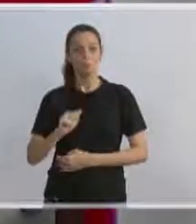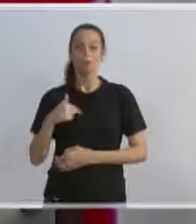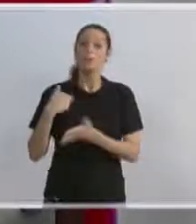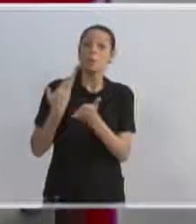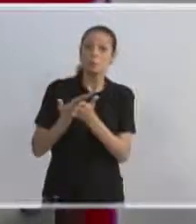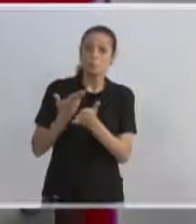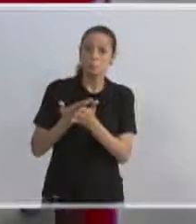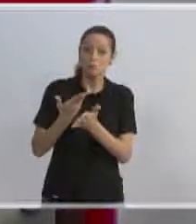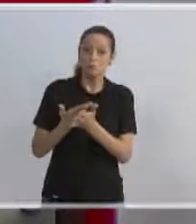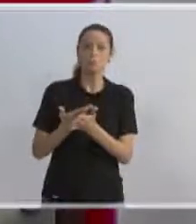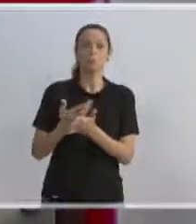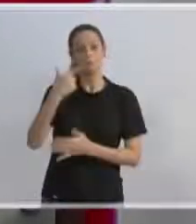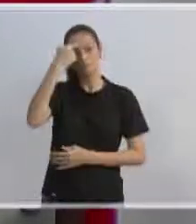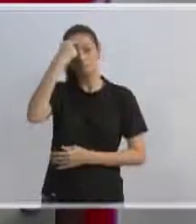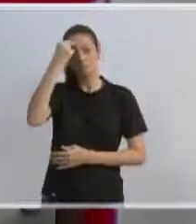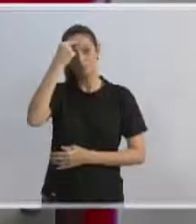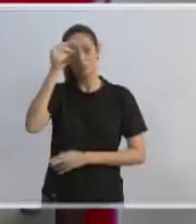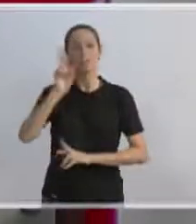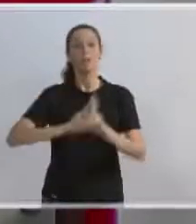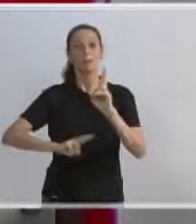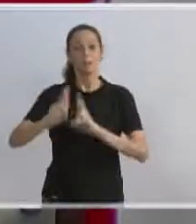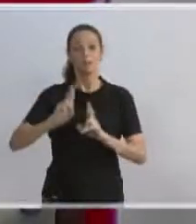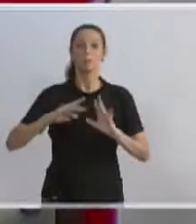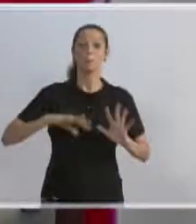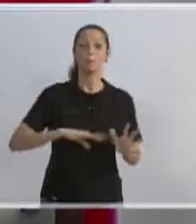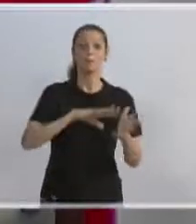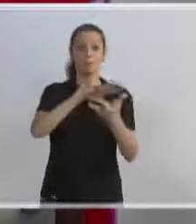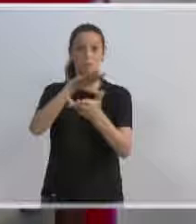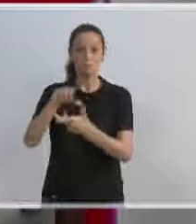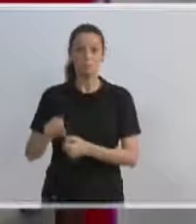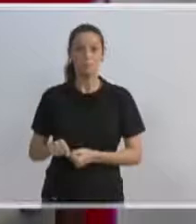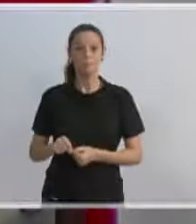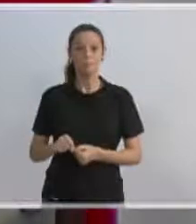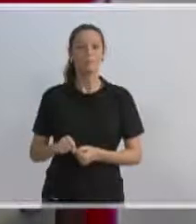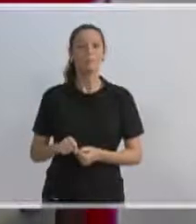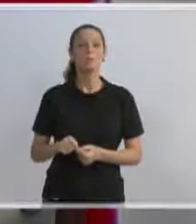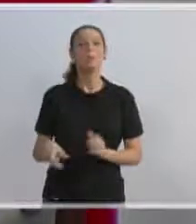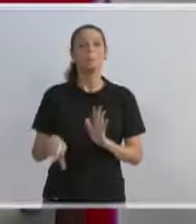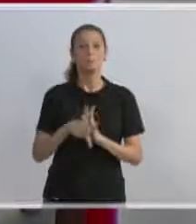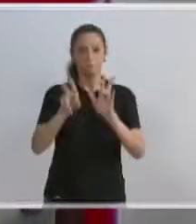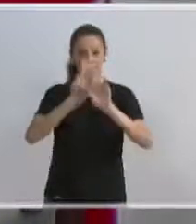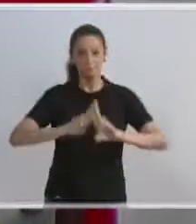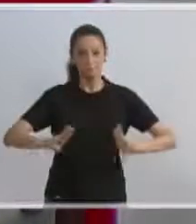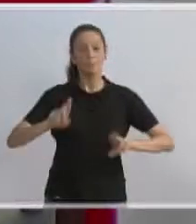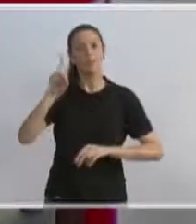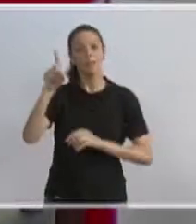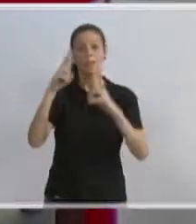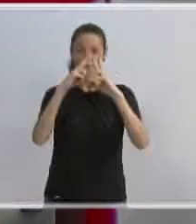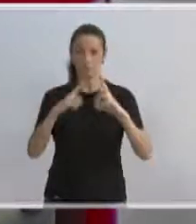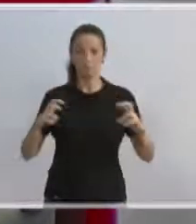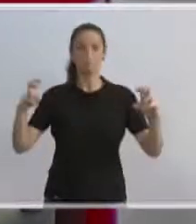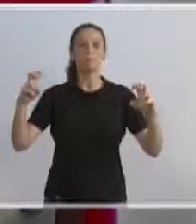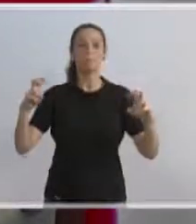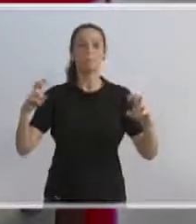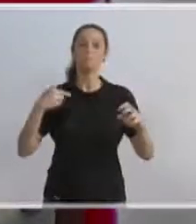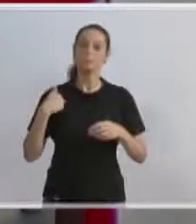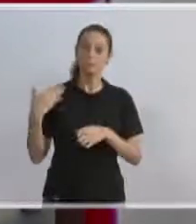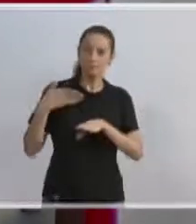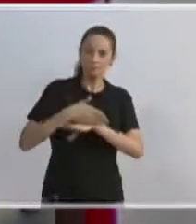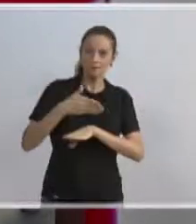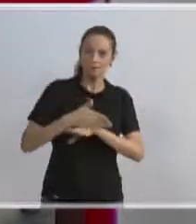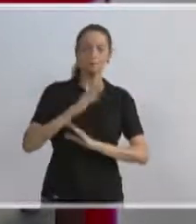participar do encontro sulbrasileiro de empresas juniores 2017 que será realizado em blumenau